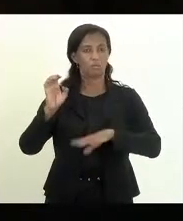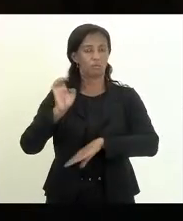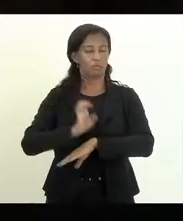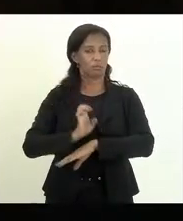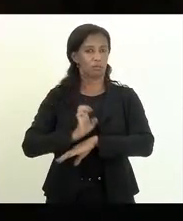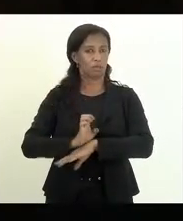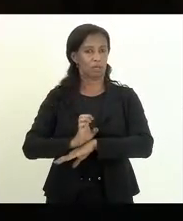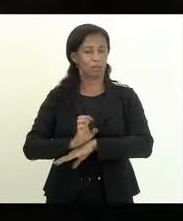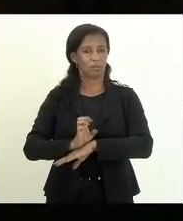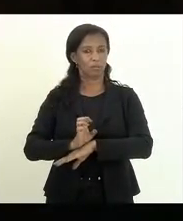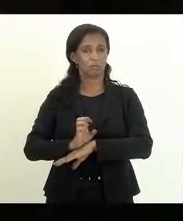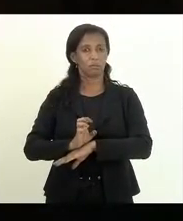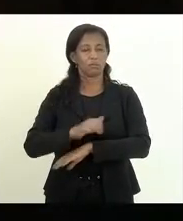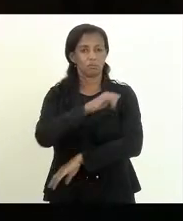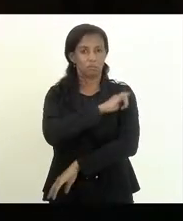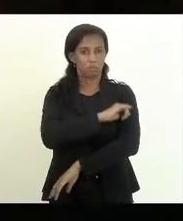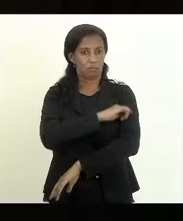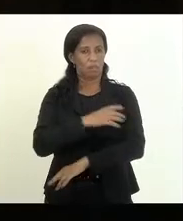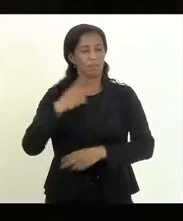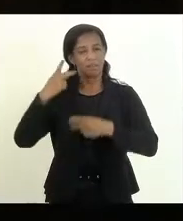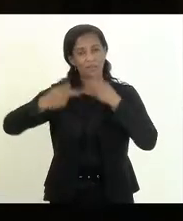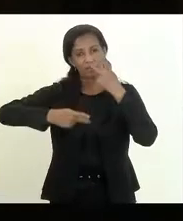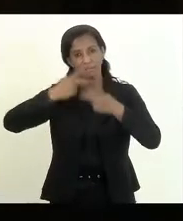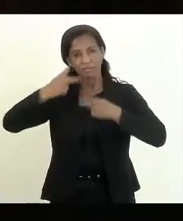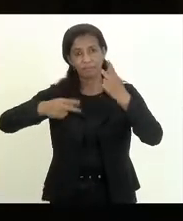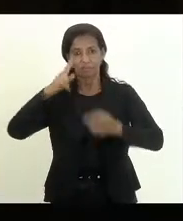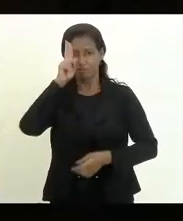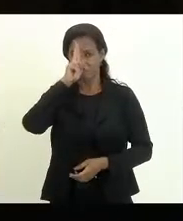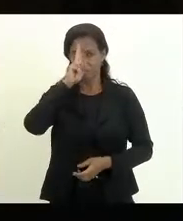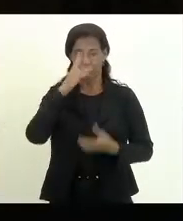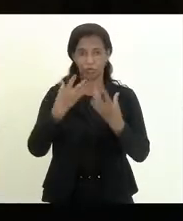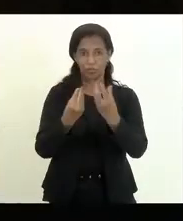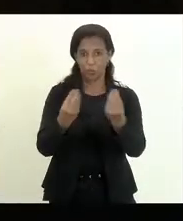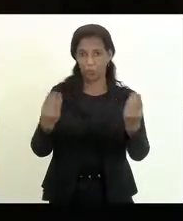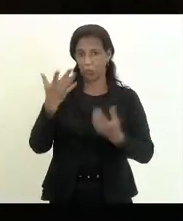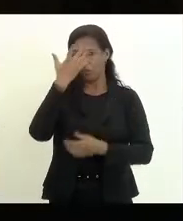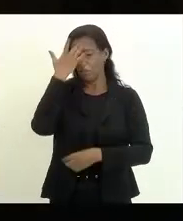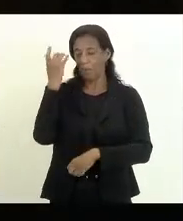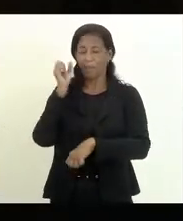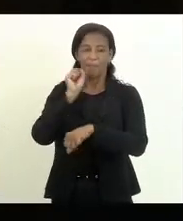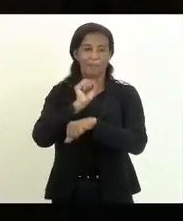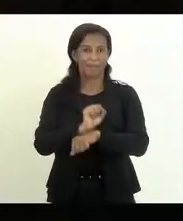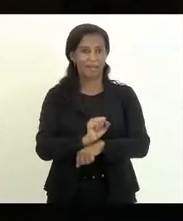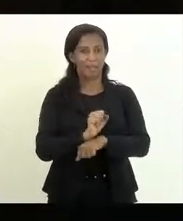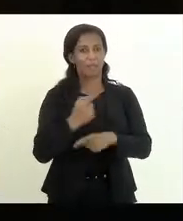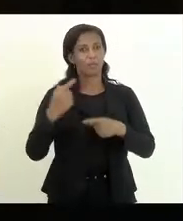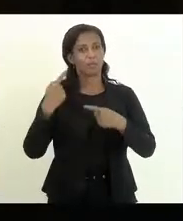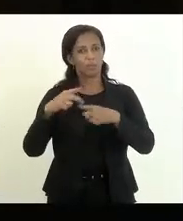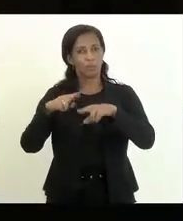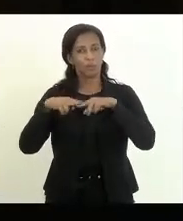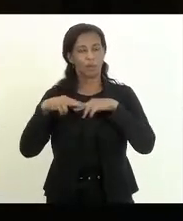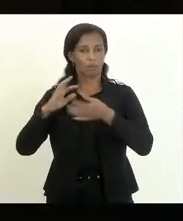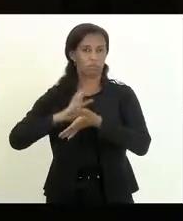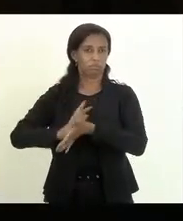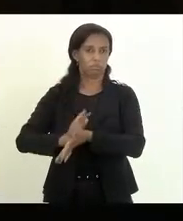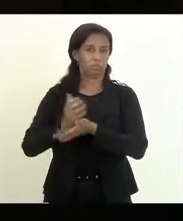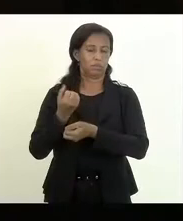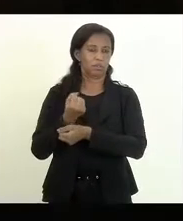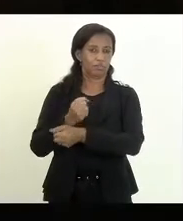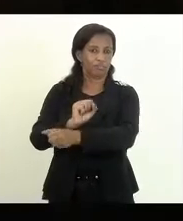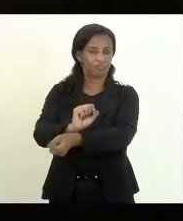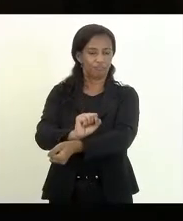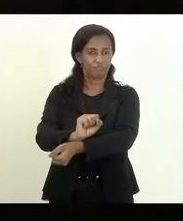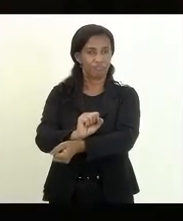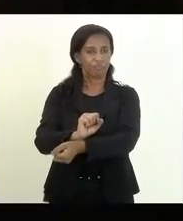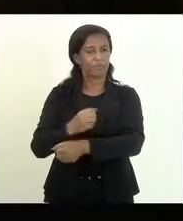é contar a história que muitos deixaram de contar pelo racismo, pelo processo escravocrata